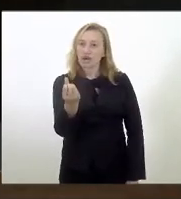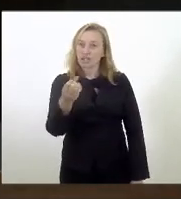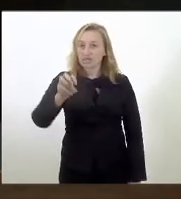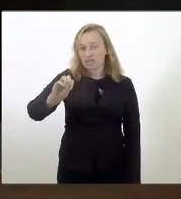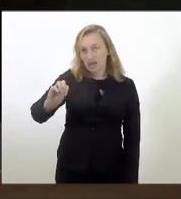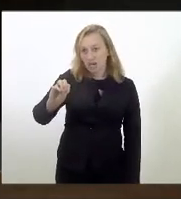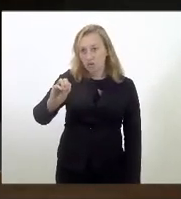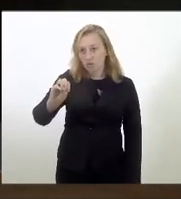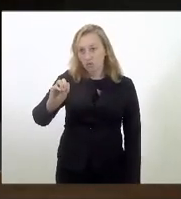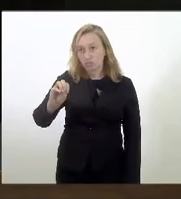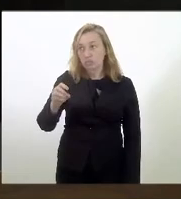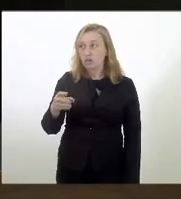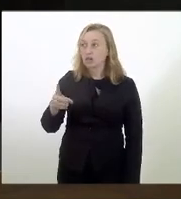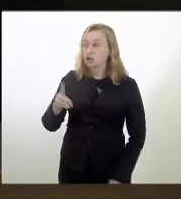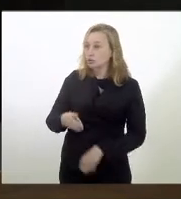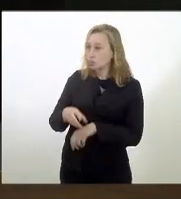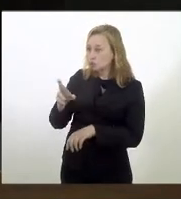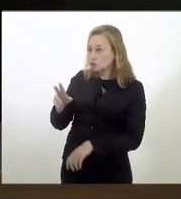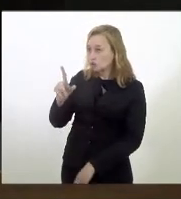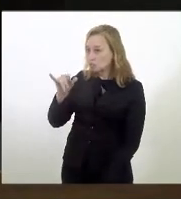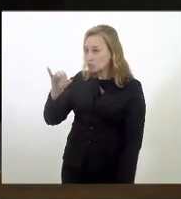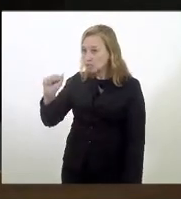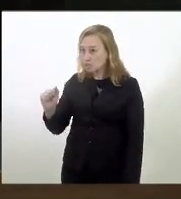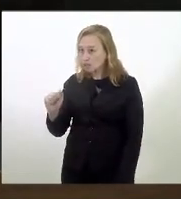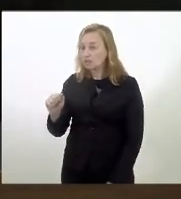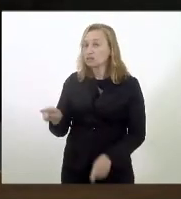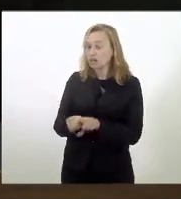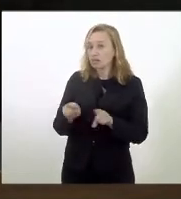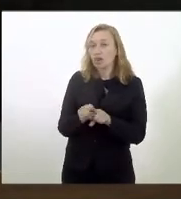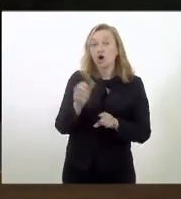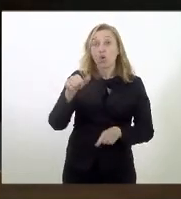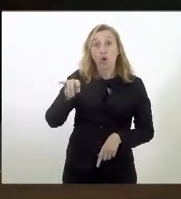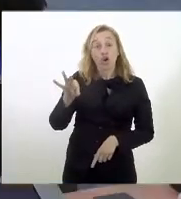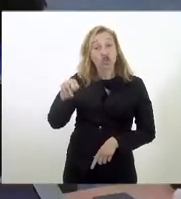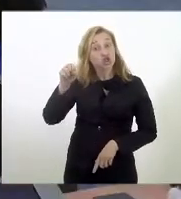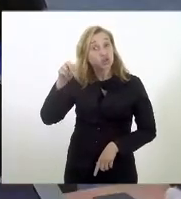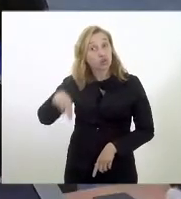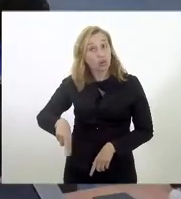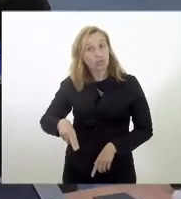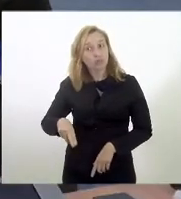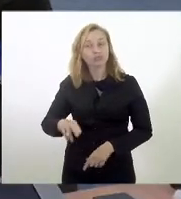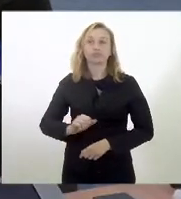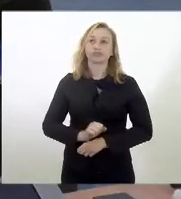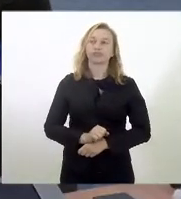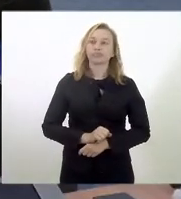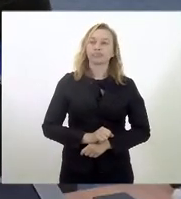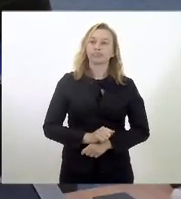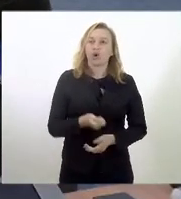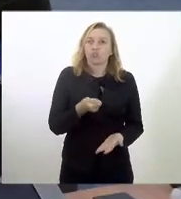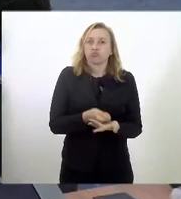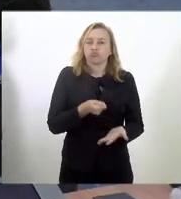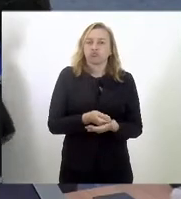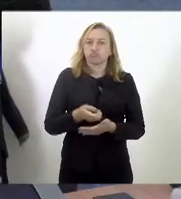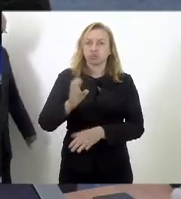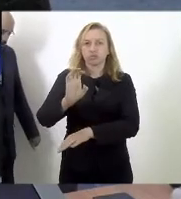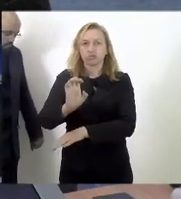Luciano, Caiadinho, e o Washington Reis, que conhece bem dessa matéria, essa lei obrigou que os